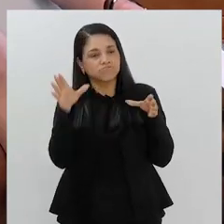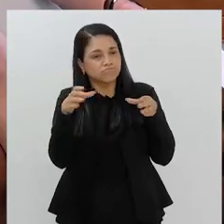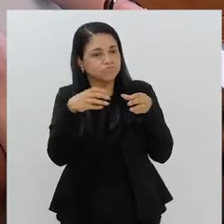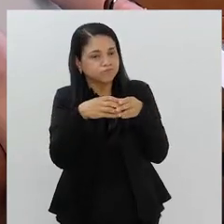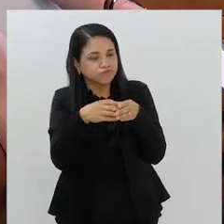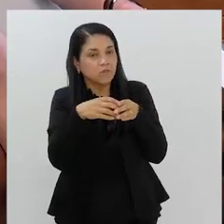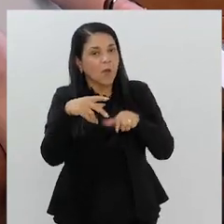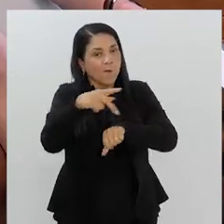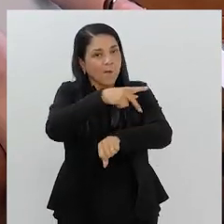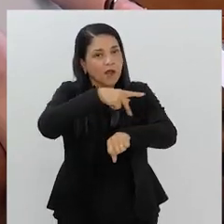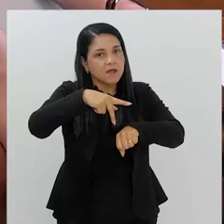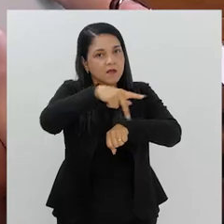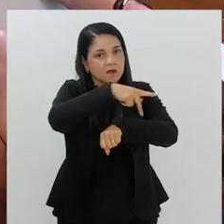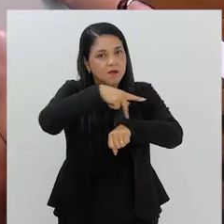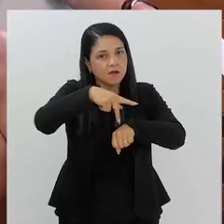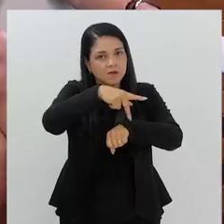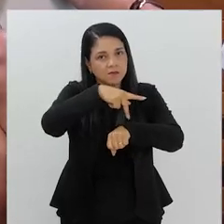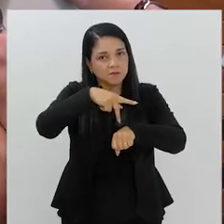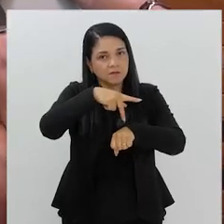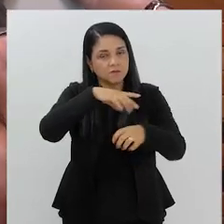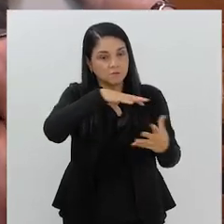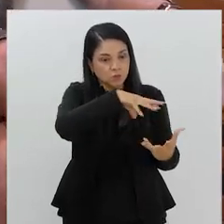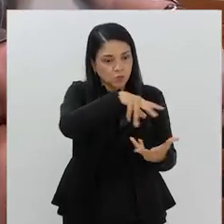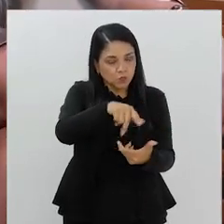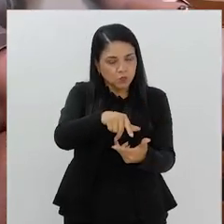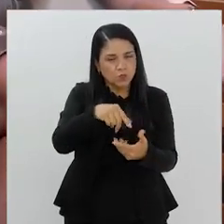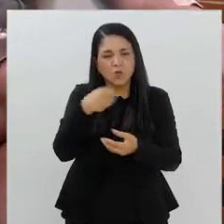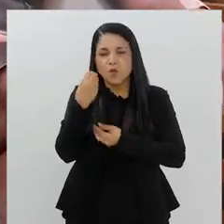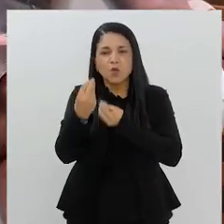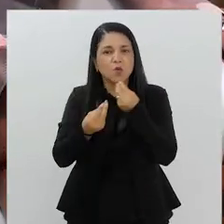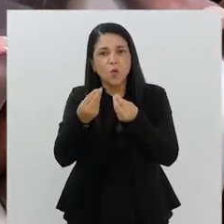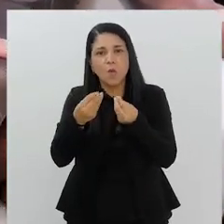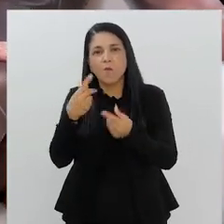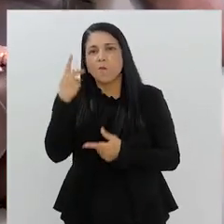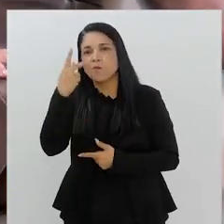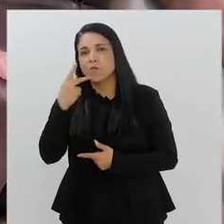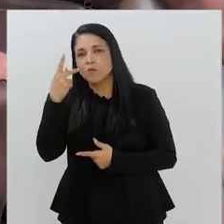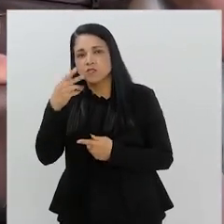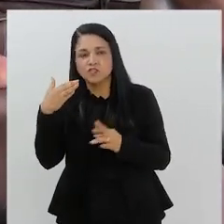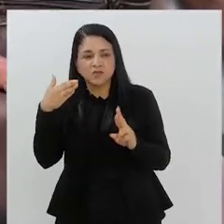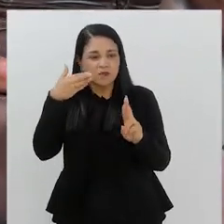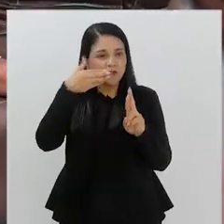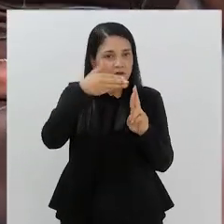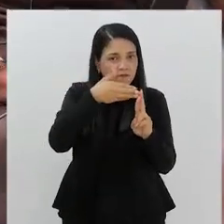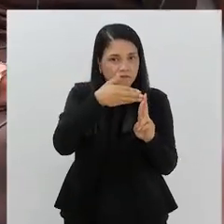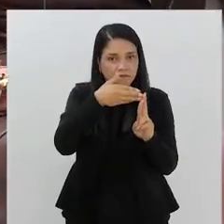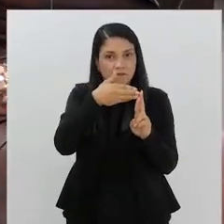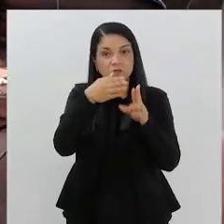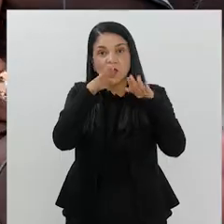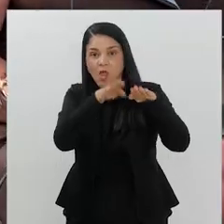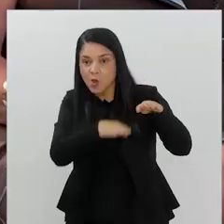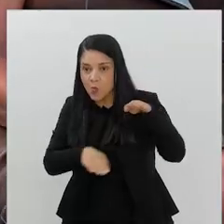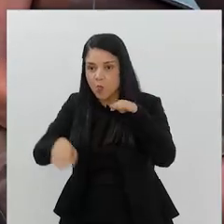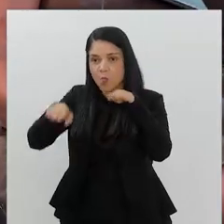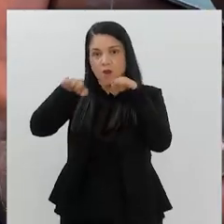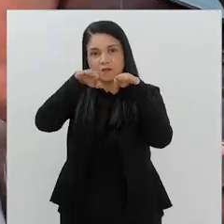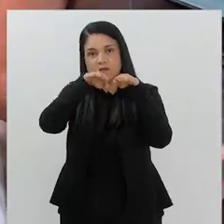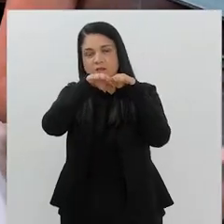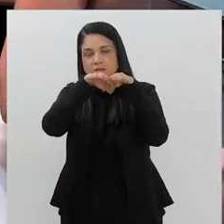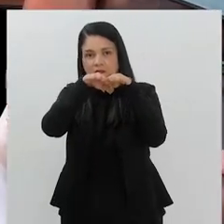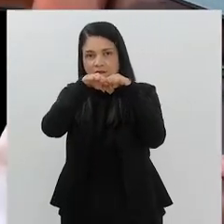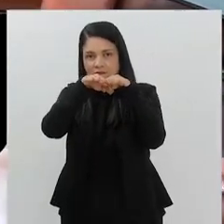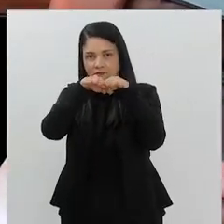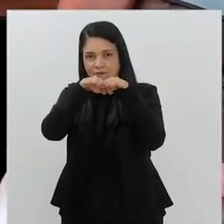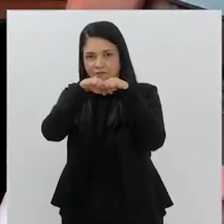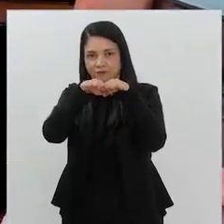conjunto dos países e a forma como caminham as políticas referentes a igualdade